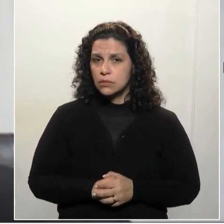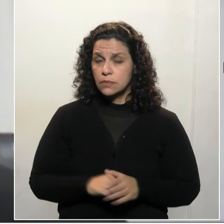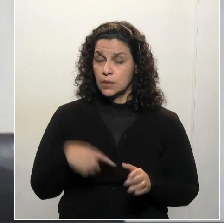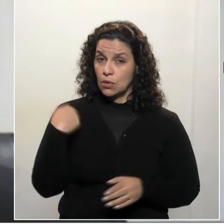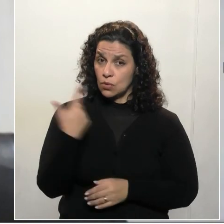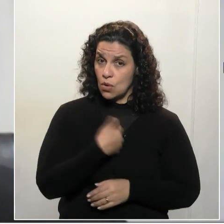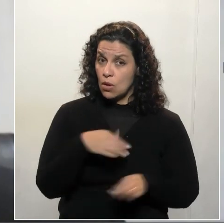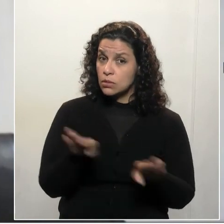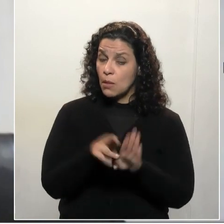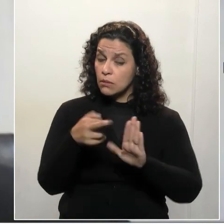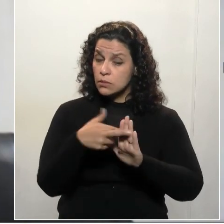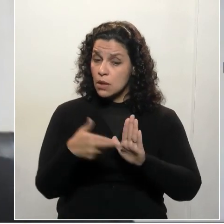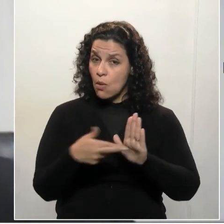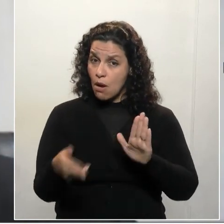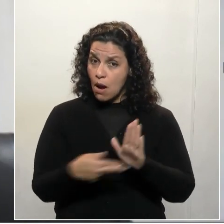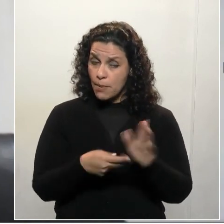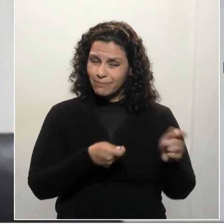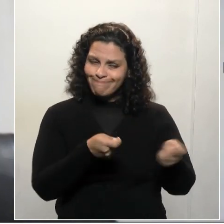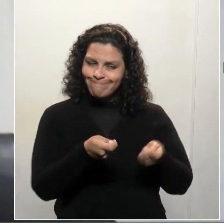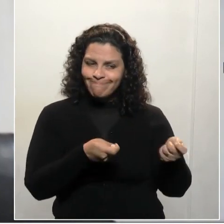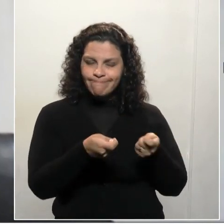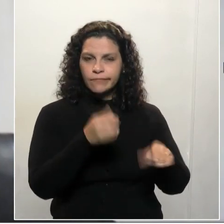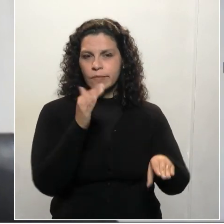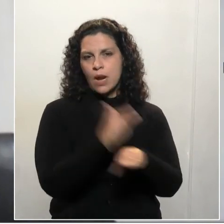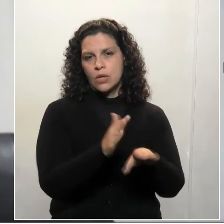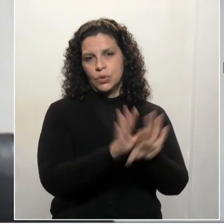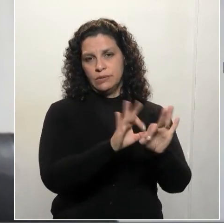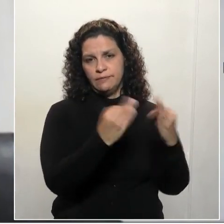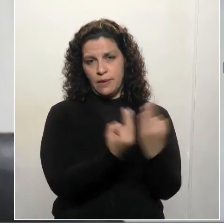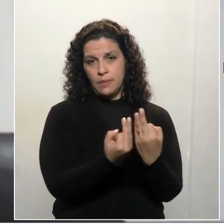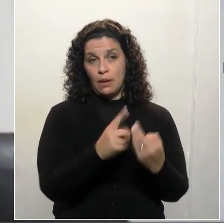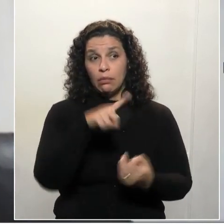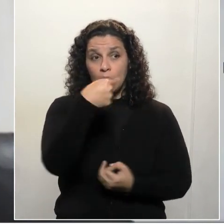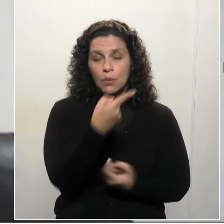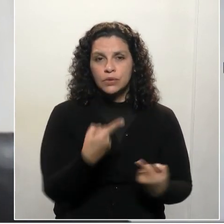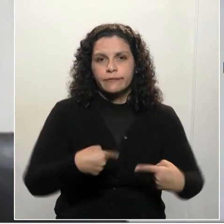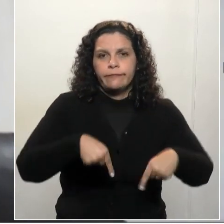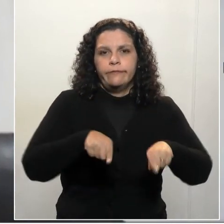Então, isso é medida que você ajuda essas famílias para não precisar